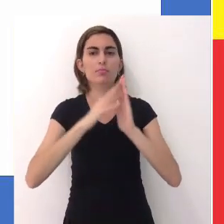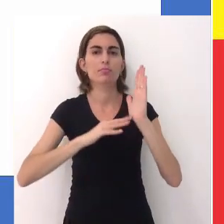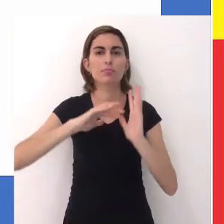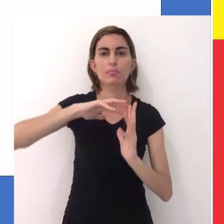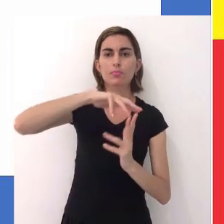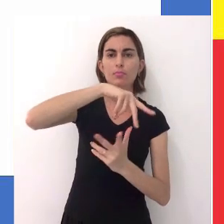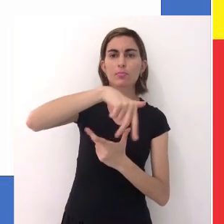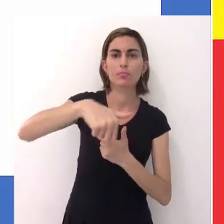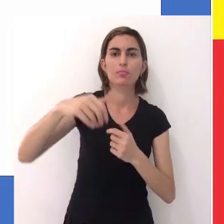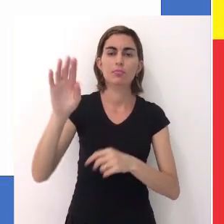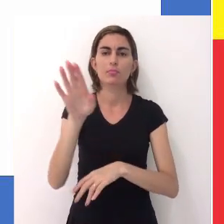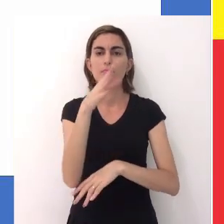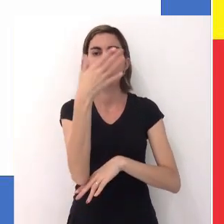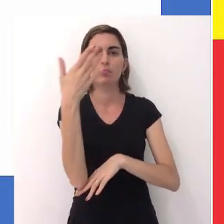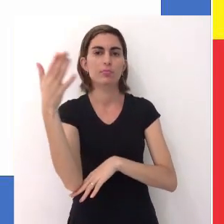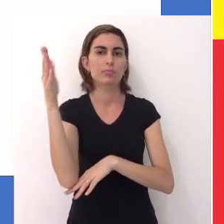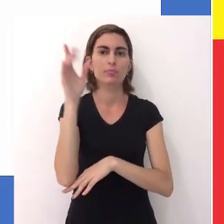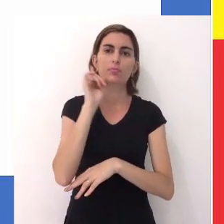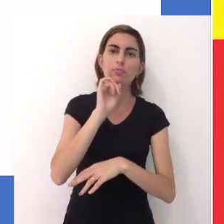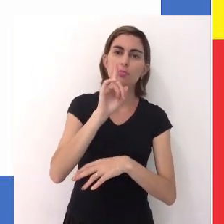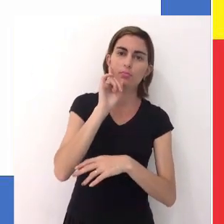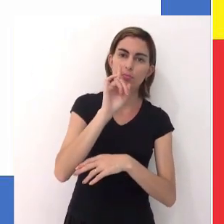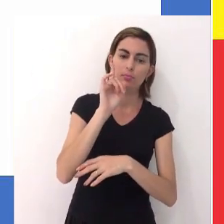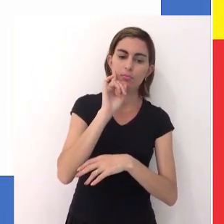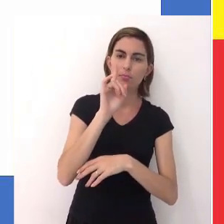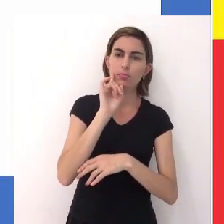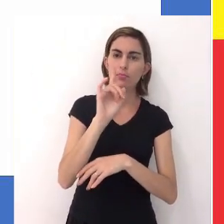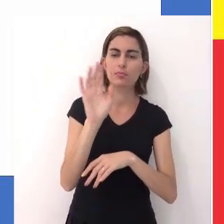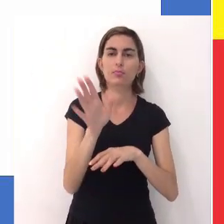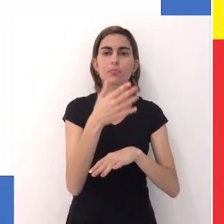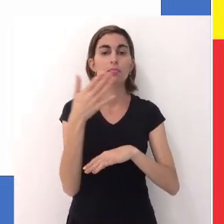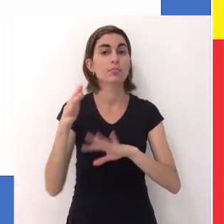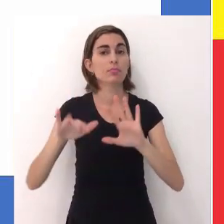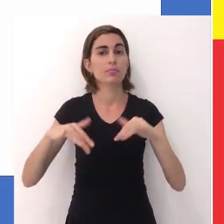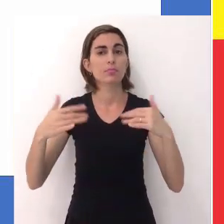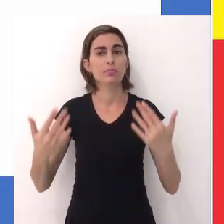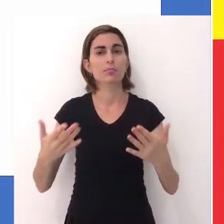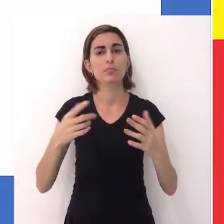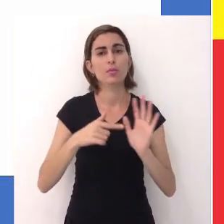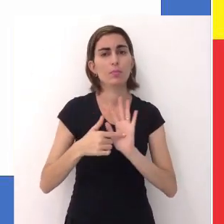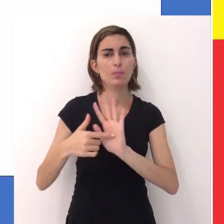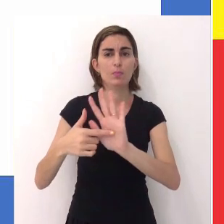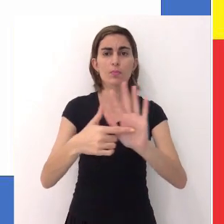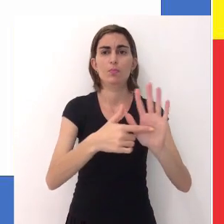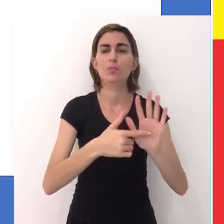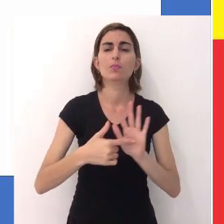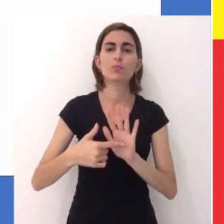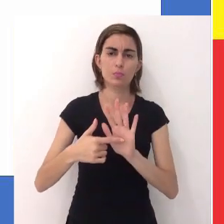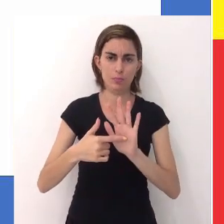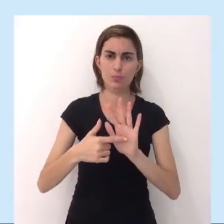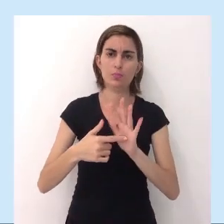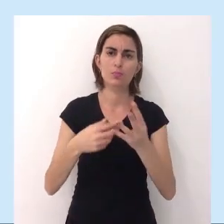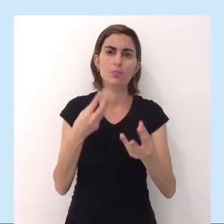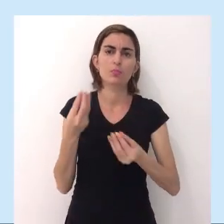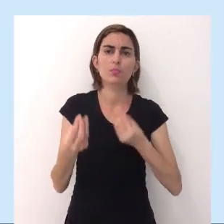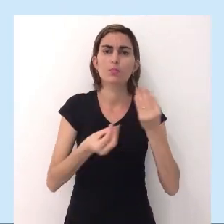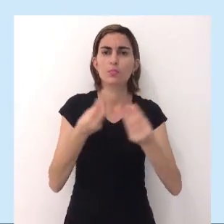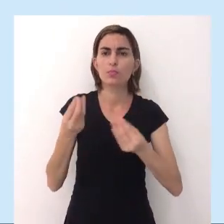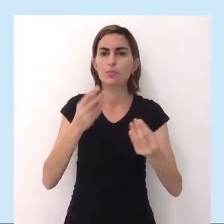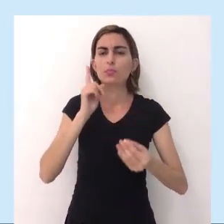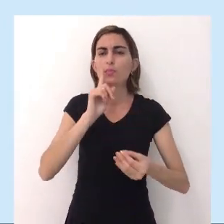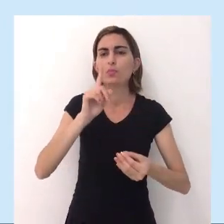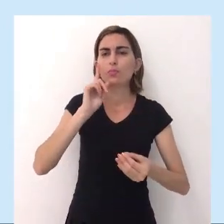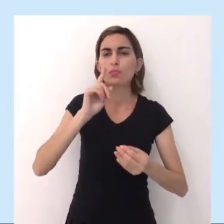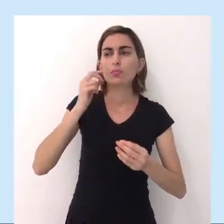o mundo com a bandeira norte-americana, né? Com a bandeira dos Estados Unidos. Então, isso mostra a forma que os